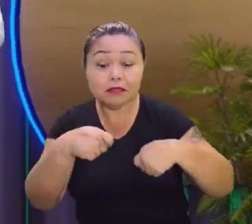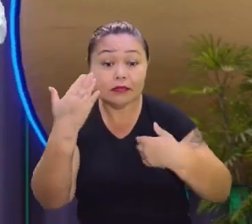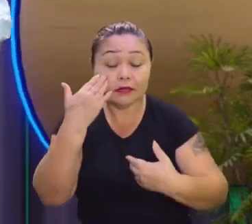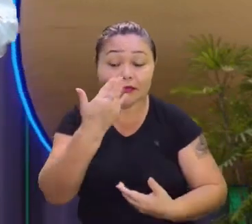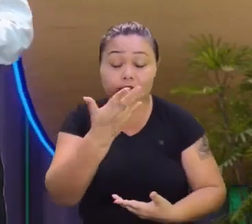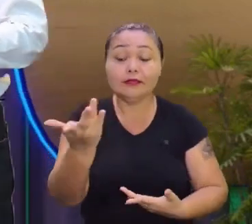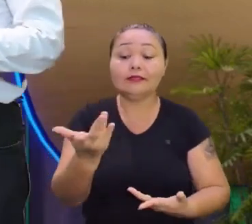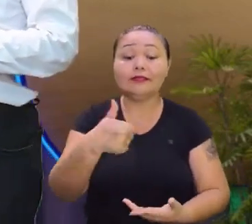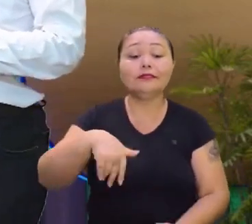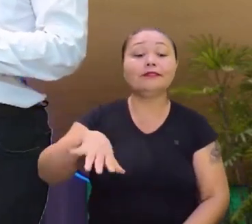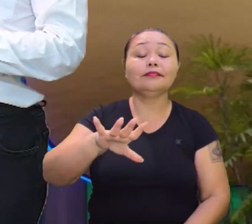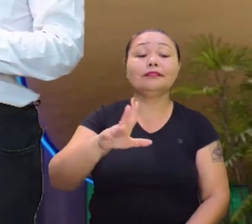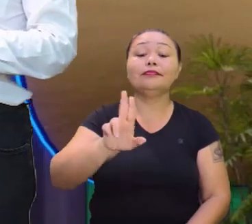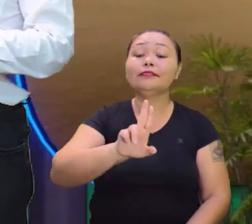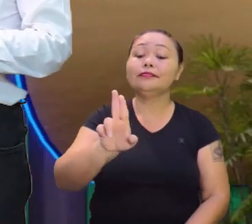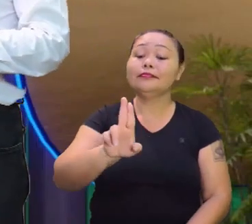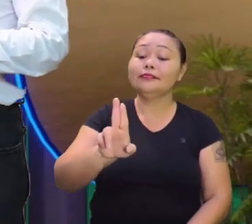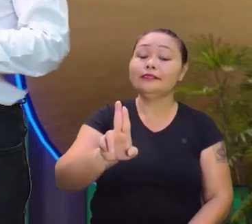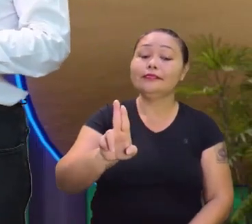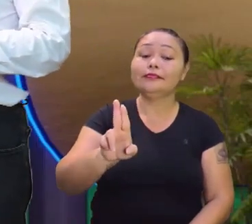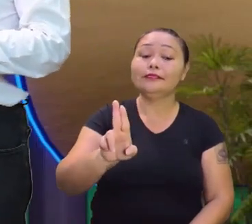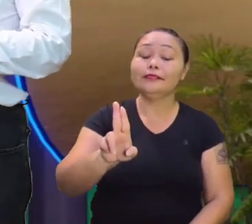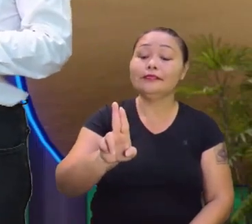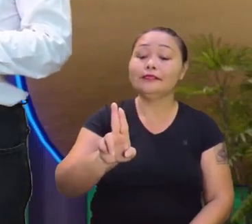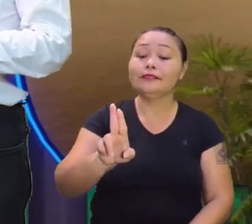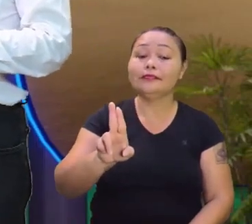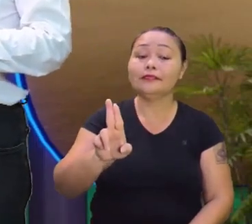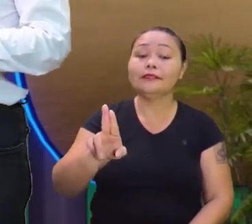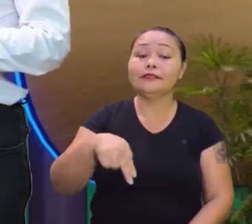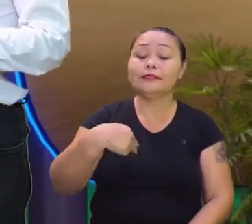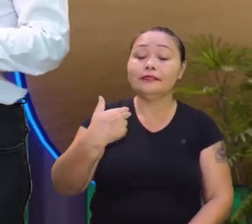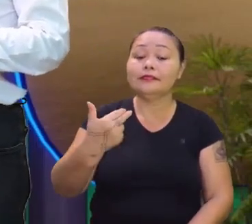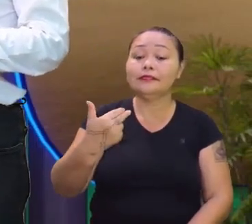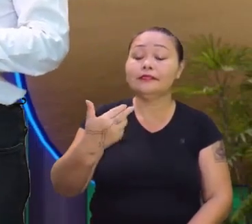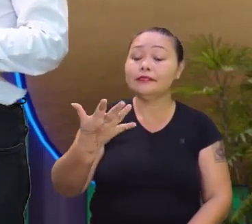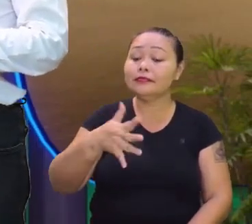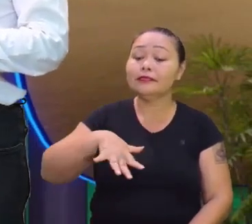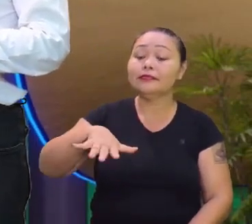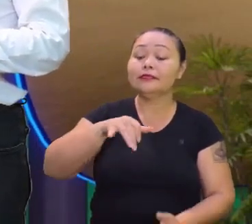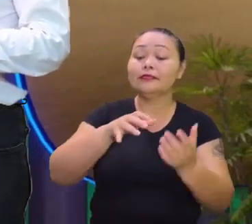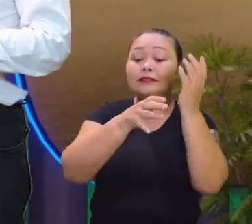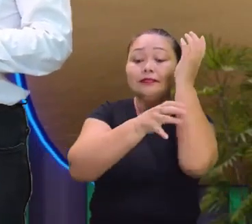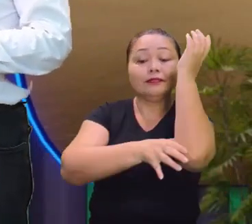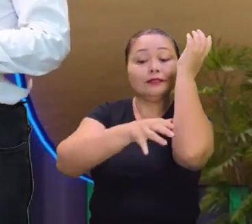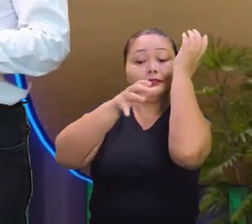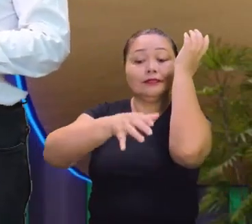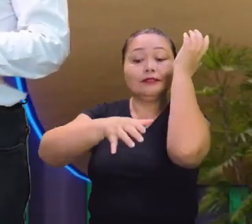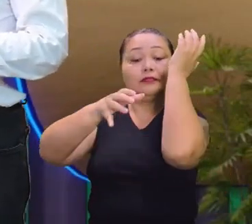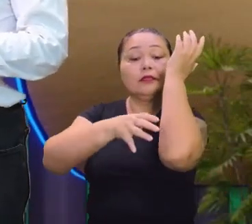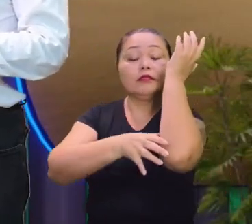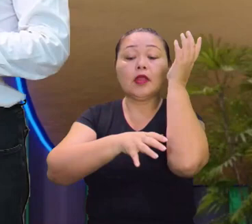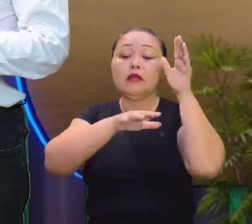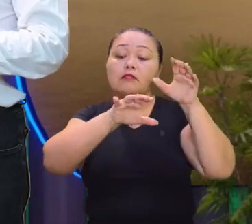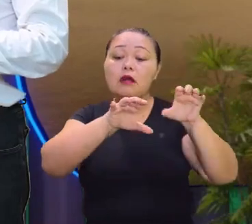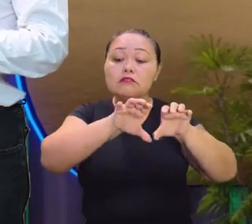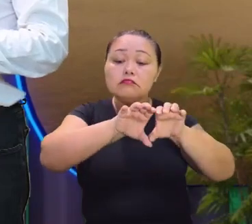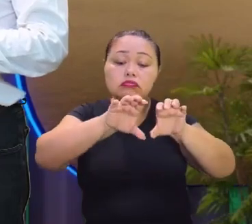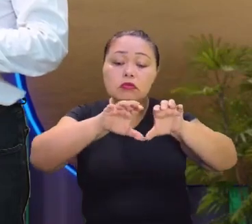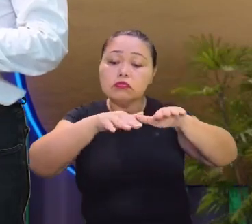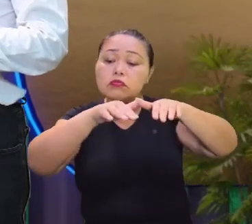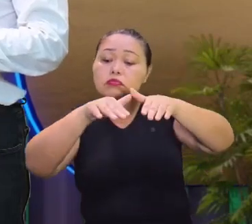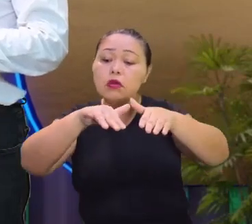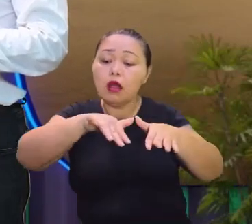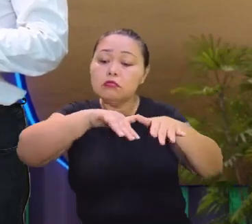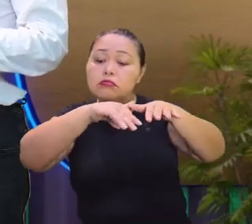Essa situação. Então, aí o nome, é a partir dessa situação do rio, né? De transportar essa